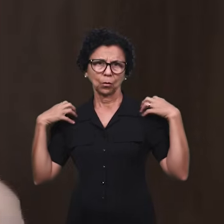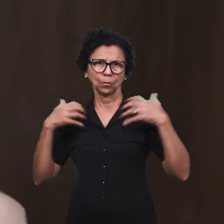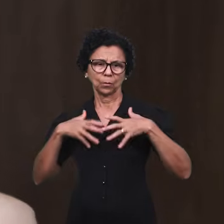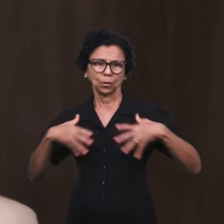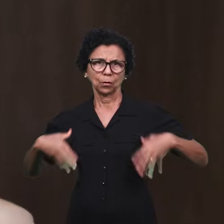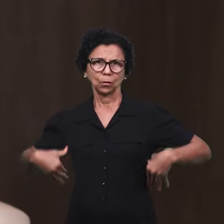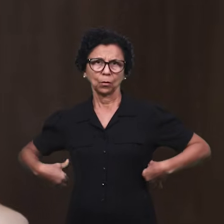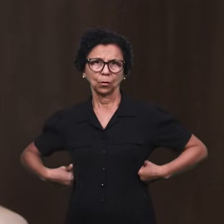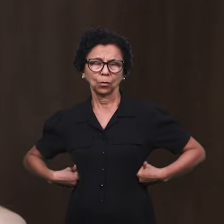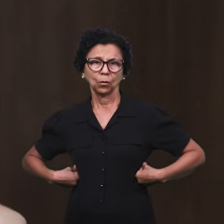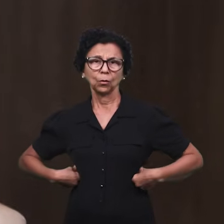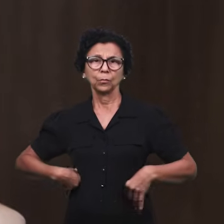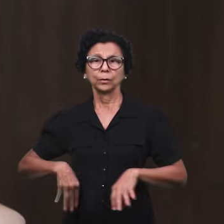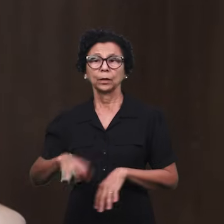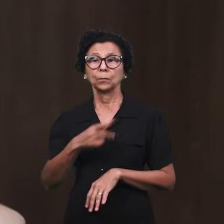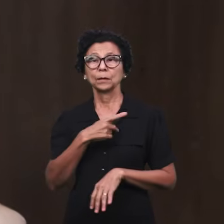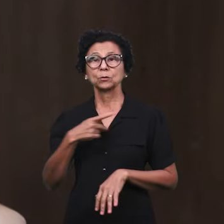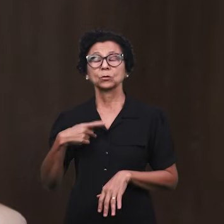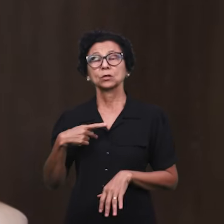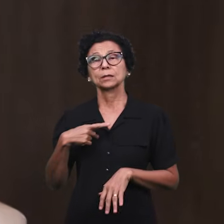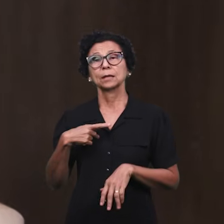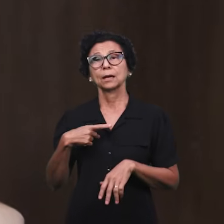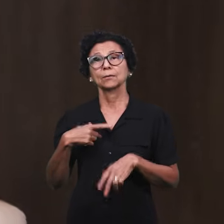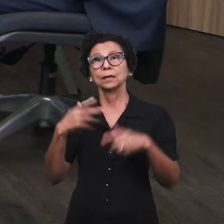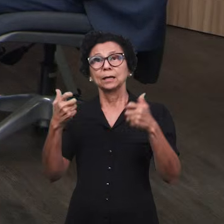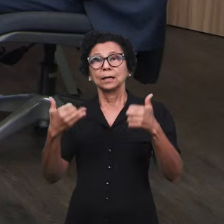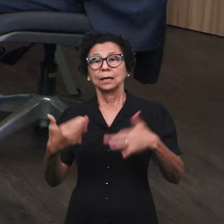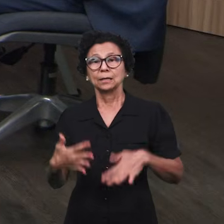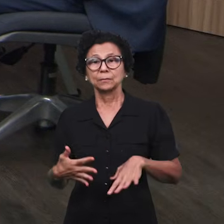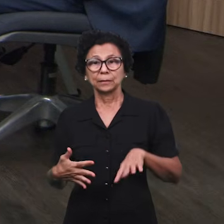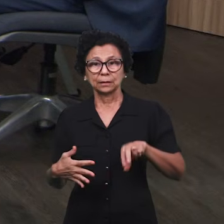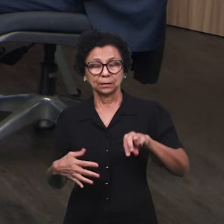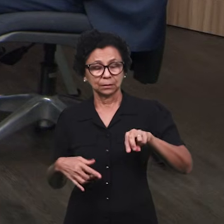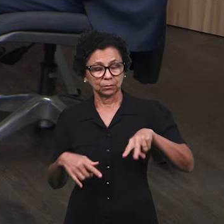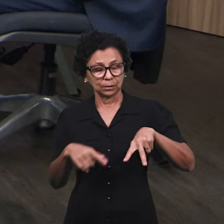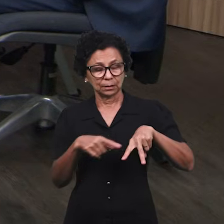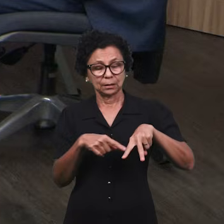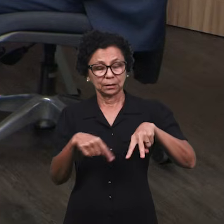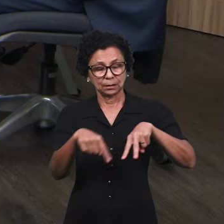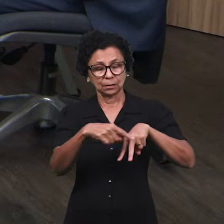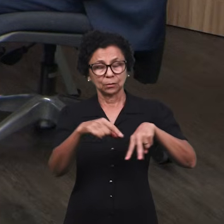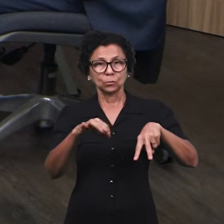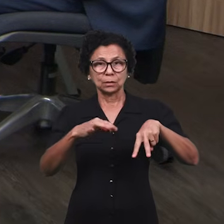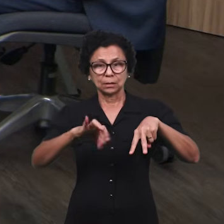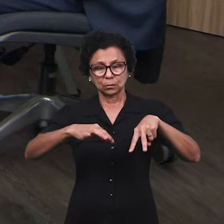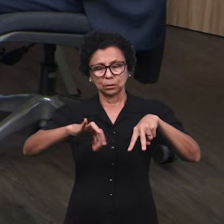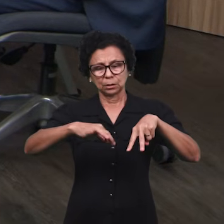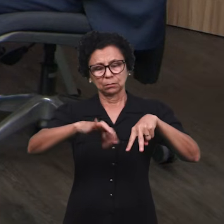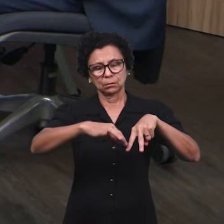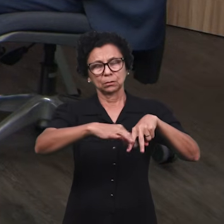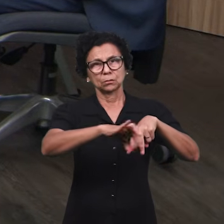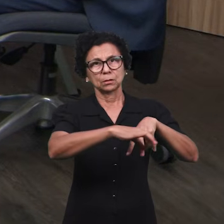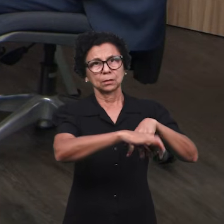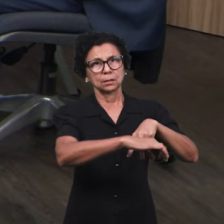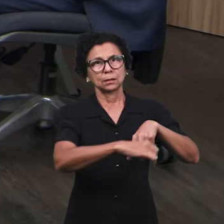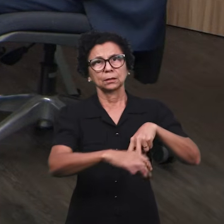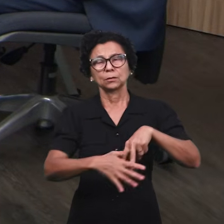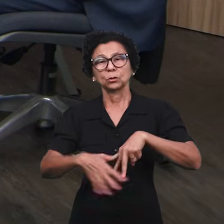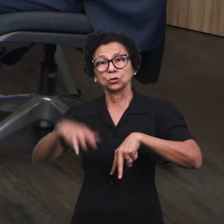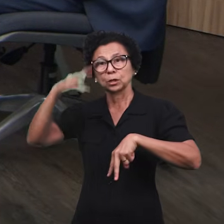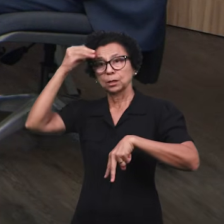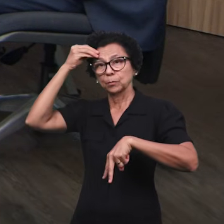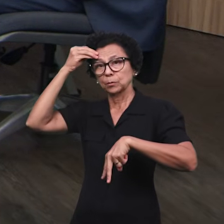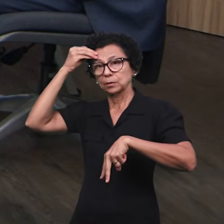estava na romã, no sino lá embaixo. E eu tendo que guardar as informações tudo aqui. Quando eu terminasse aqui, perguntei todos os outros. Entenderam? Entenderam porque eu estava